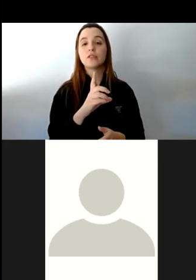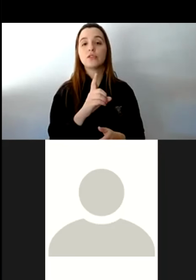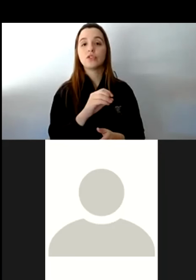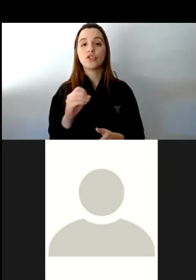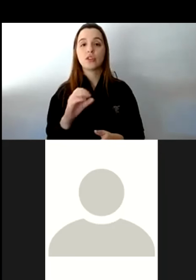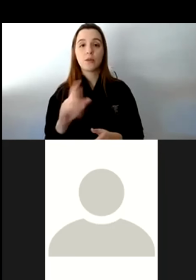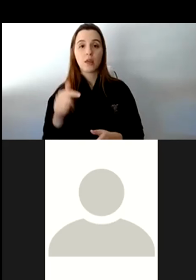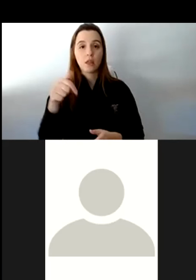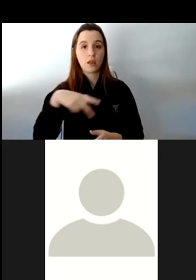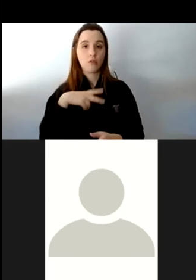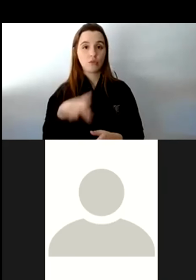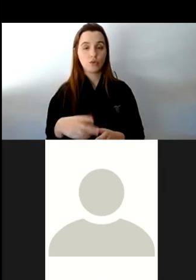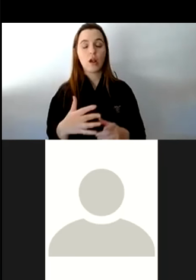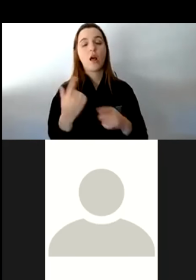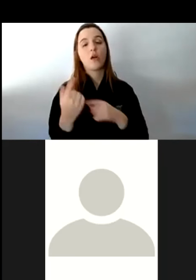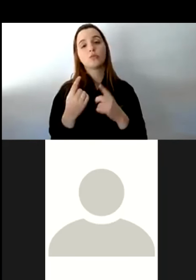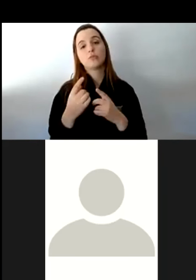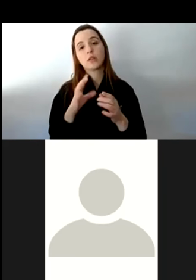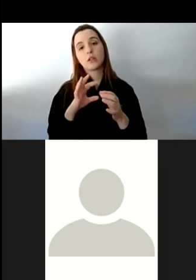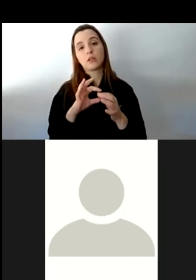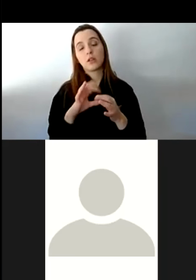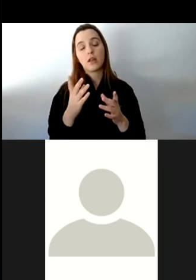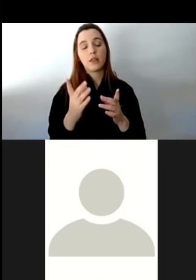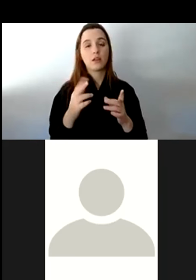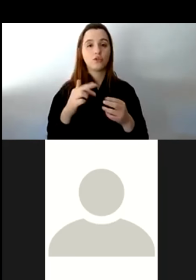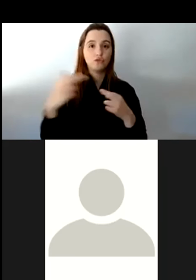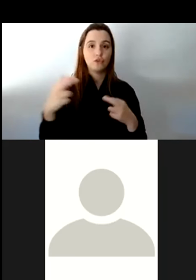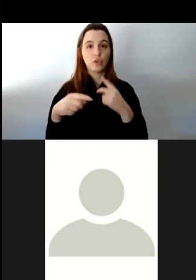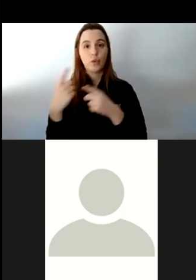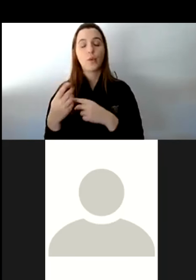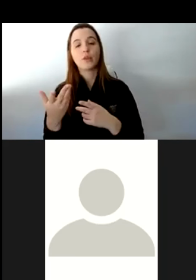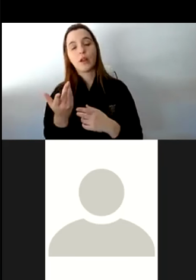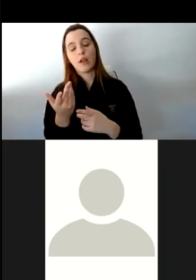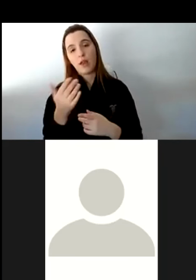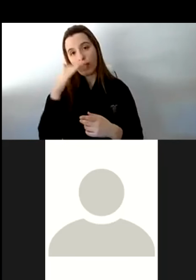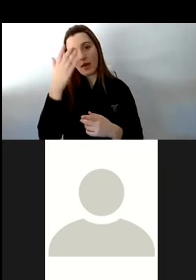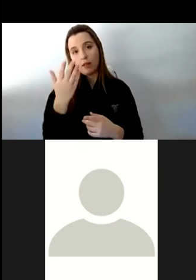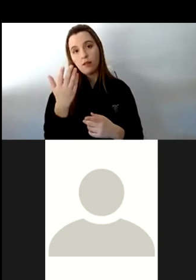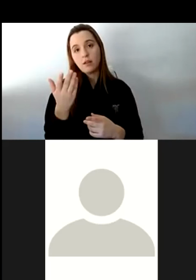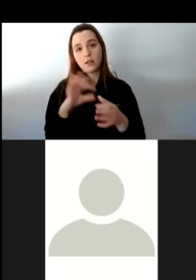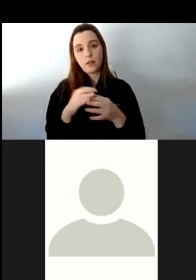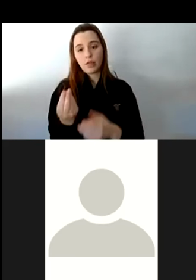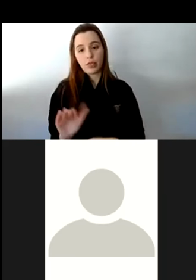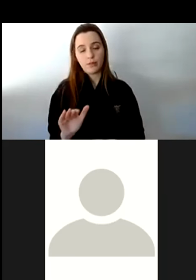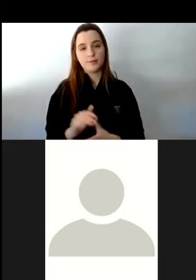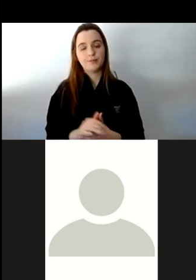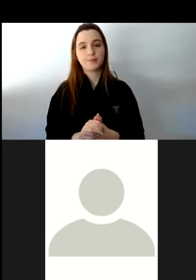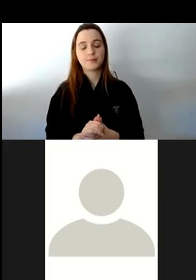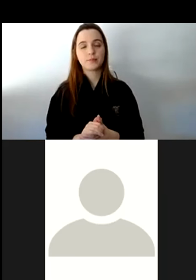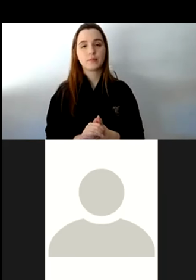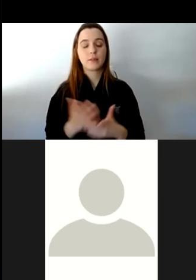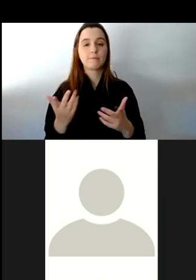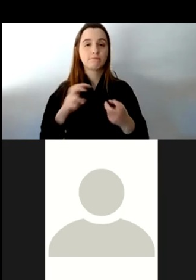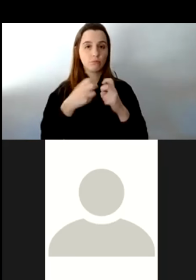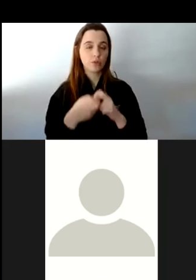e 66% estão na idade pediátrica, algo que me toca pessoalmente. A verdadeira dimensão do problema da